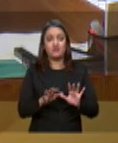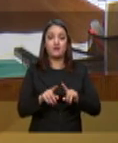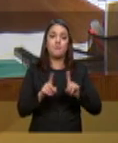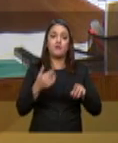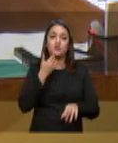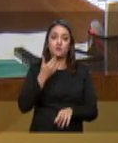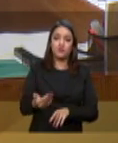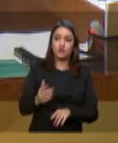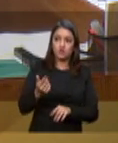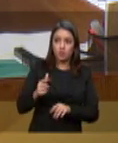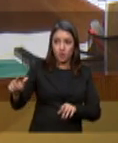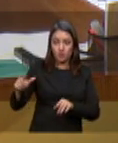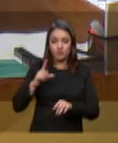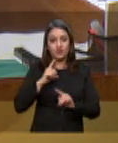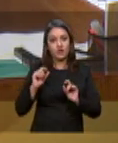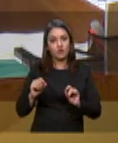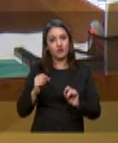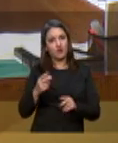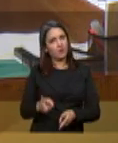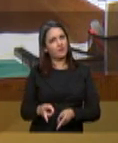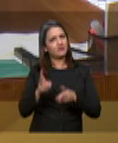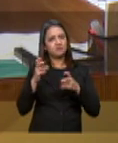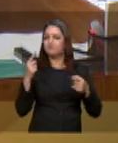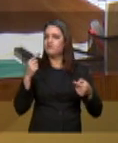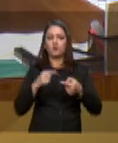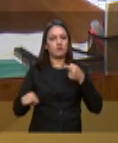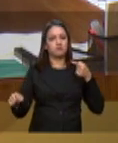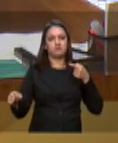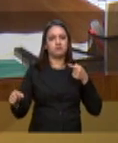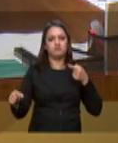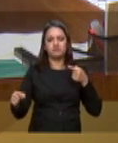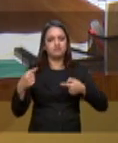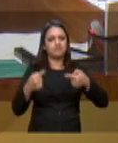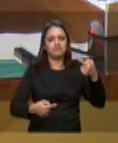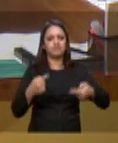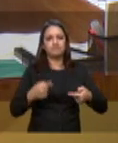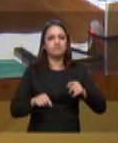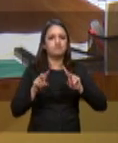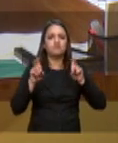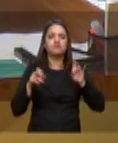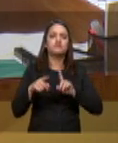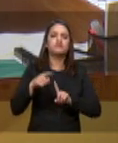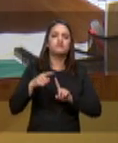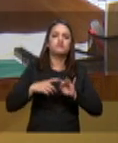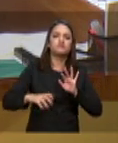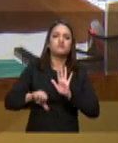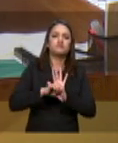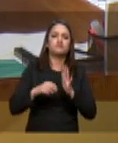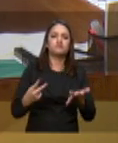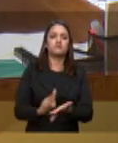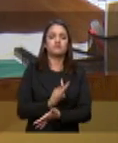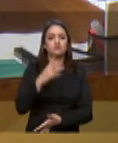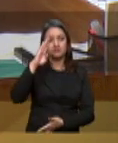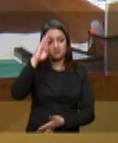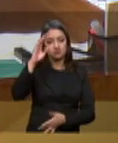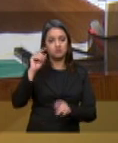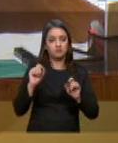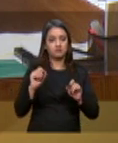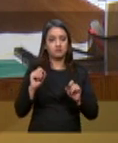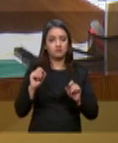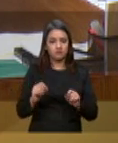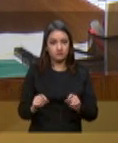pedido subsidiário, mostra-se, ao meu sentir, inapropriada a discussão sobre a natureza dos delitos envolvidos, em especial no que voltada a